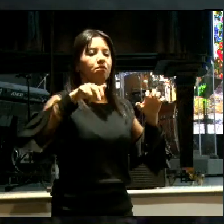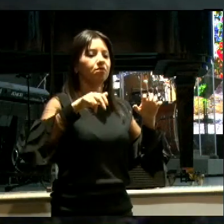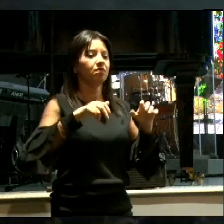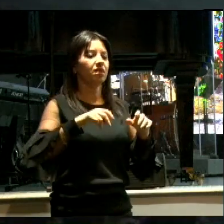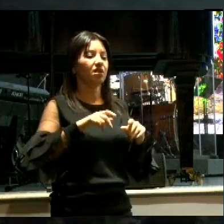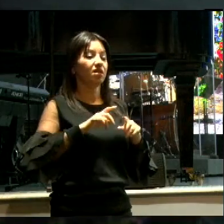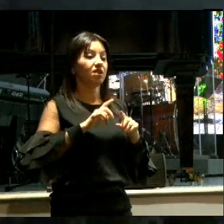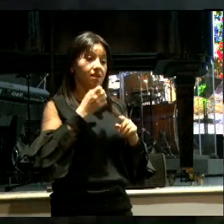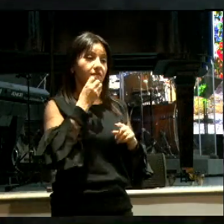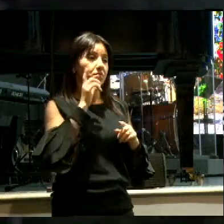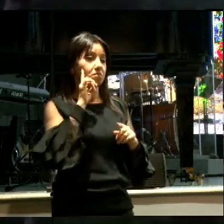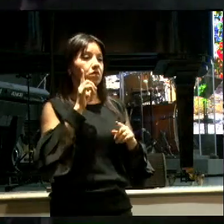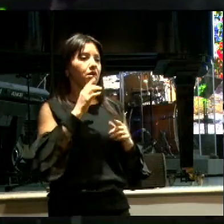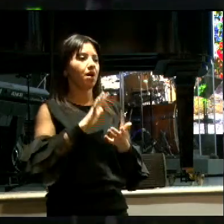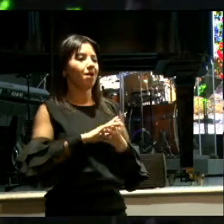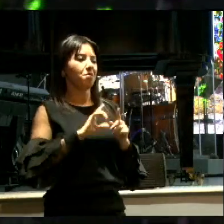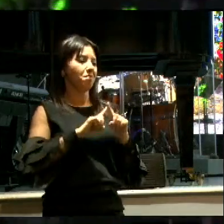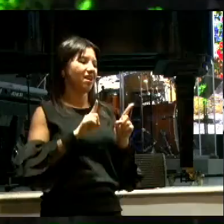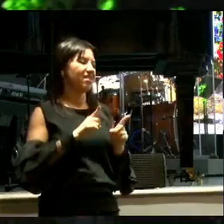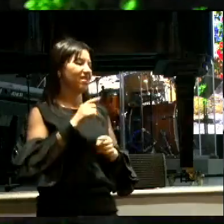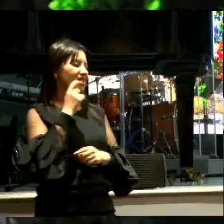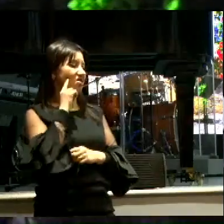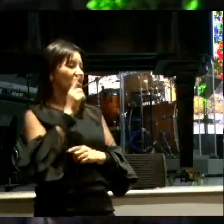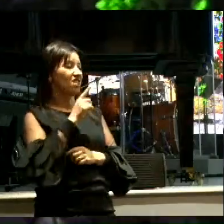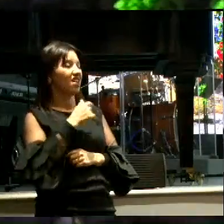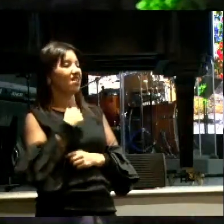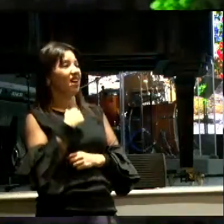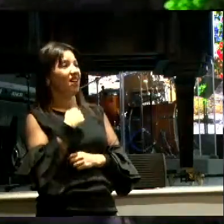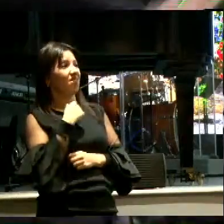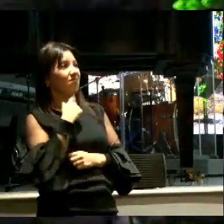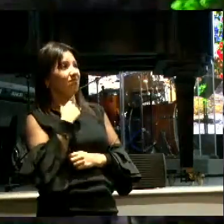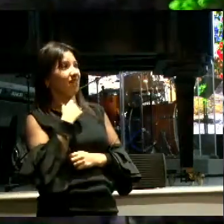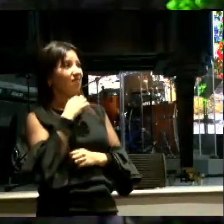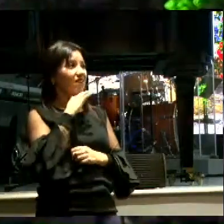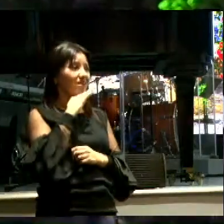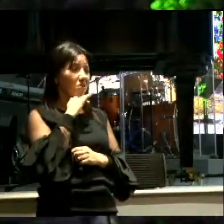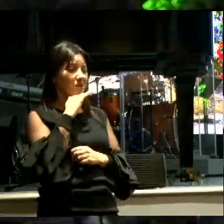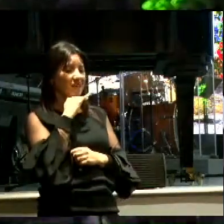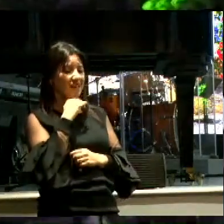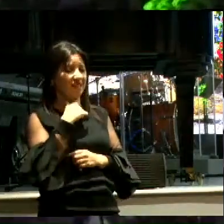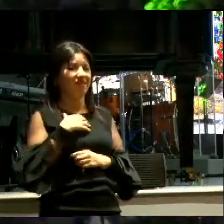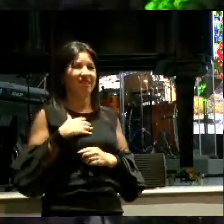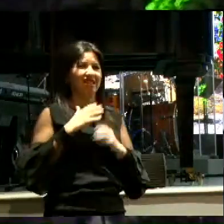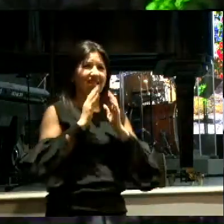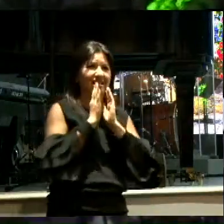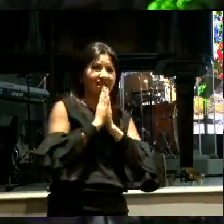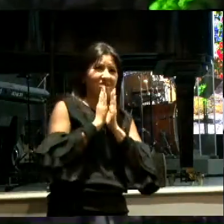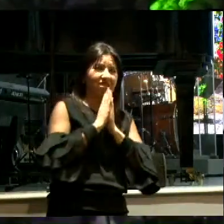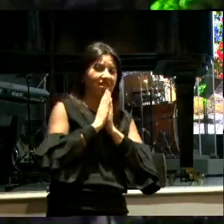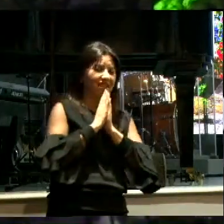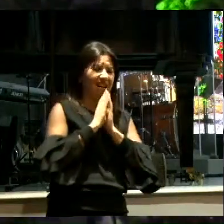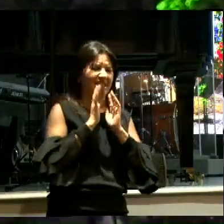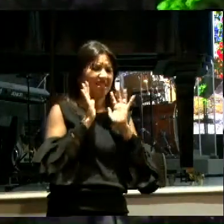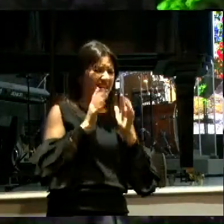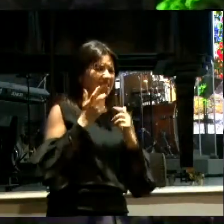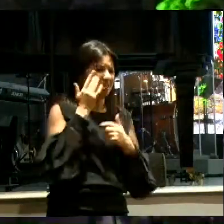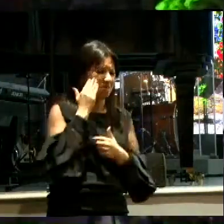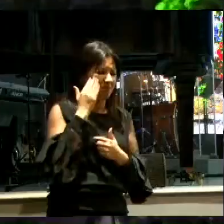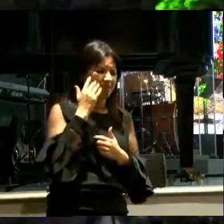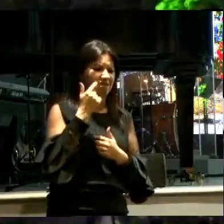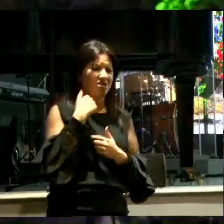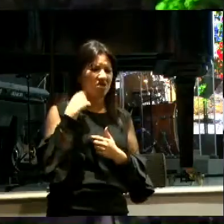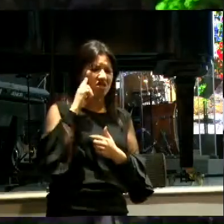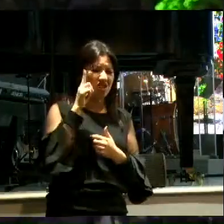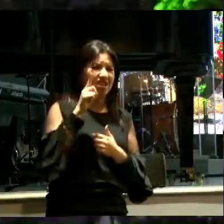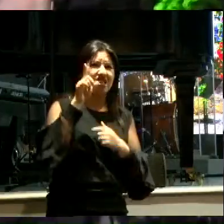saber? O dia que eu ficar curada, eu vou viver aquilo que eu nunca vivi na minha vida. Eu vou sair, eu vou passear, eu vou para a beira